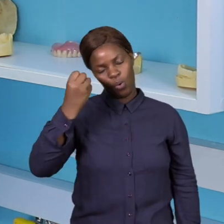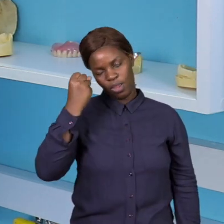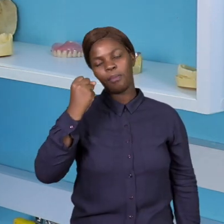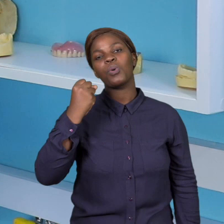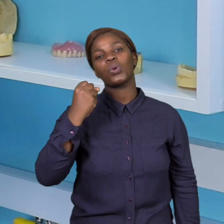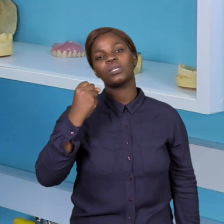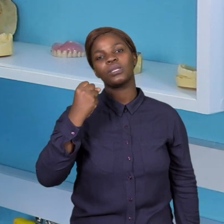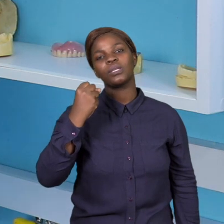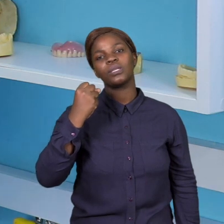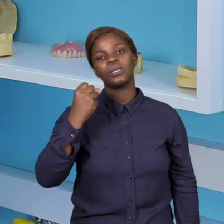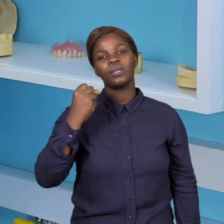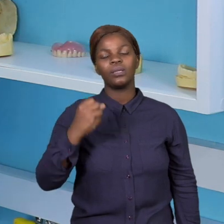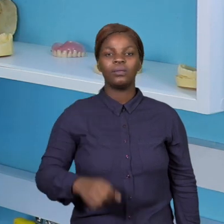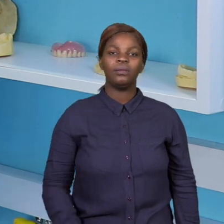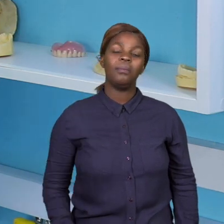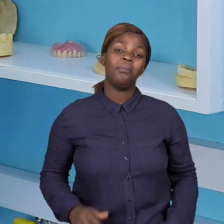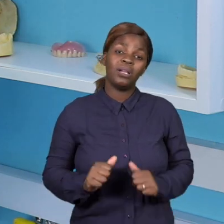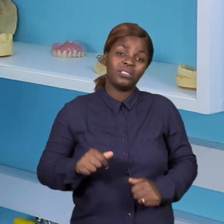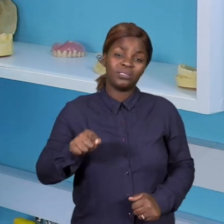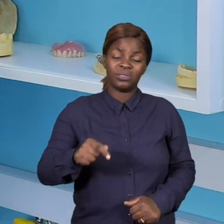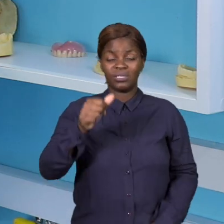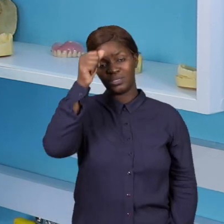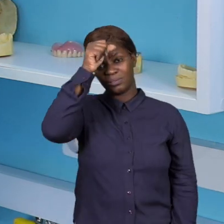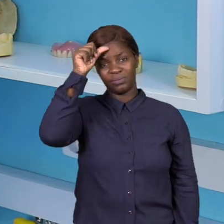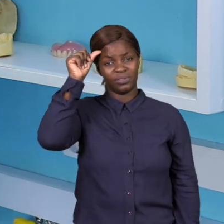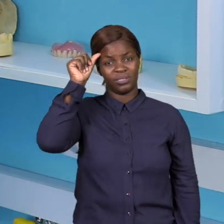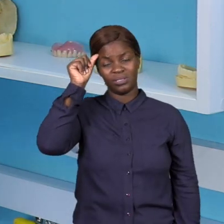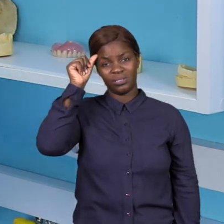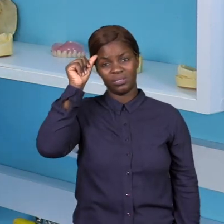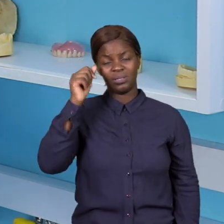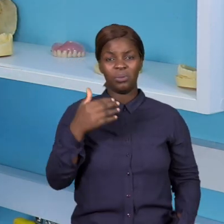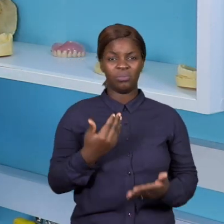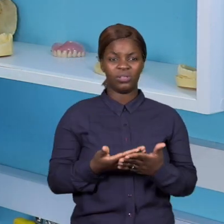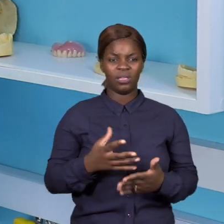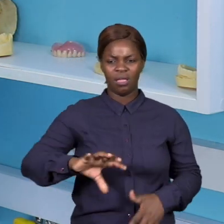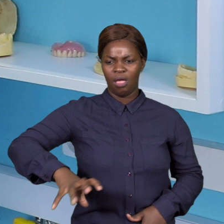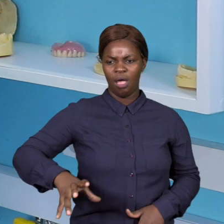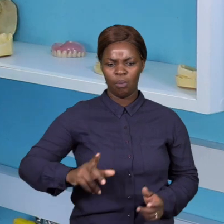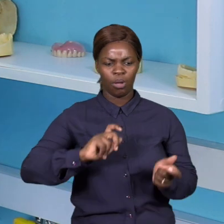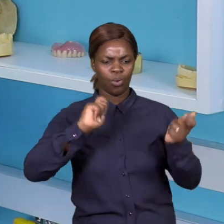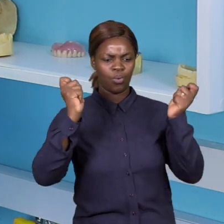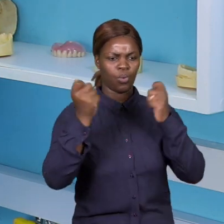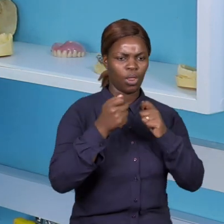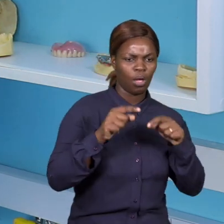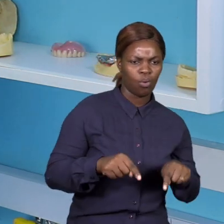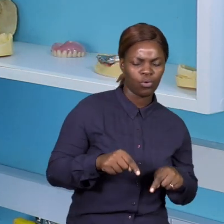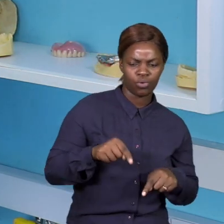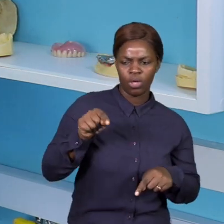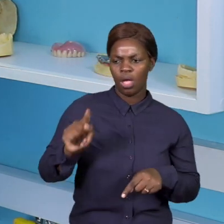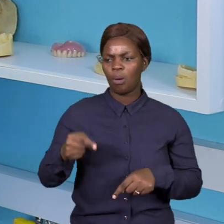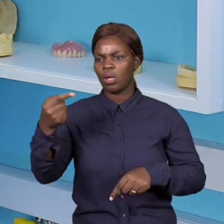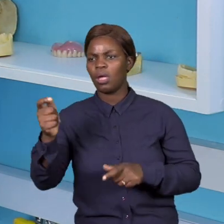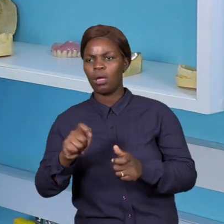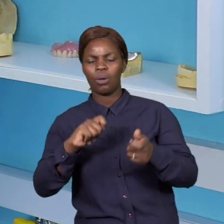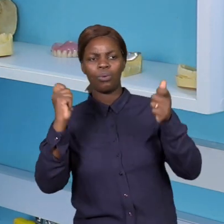água. É uma coisa que chega a ser um pouco difícil, porque trocar o pH da água, um dia pões aqueles comprimidos,